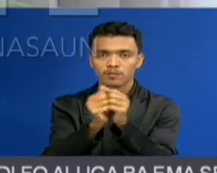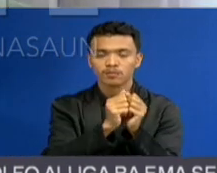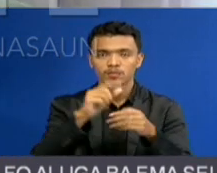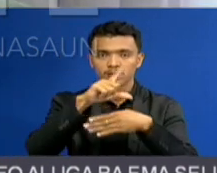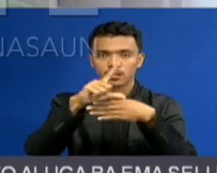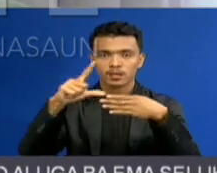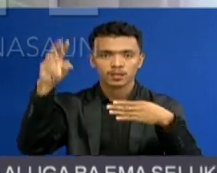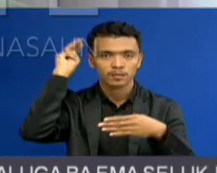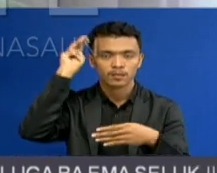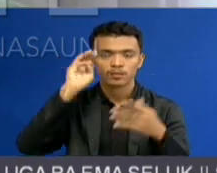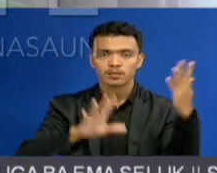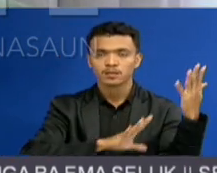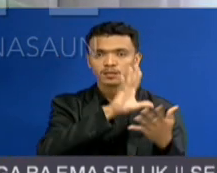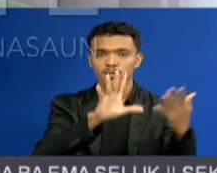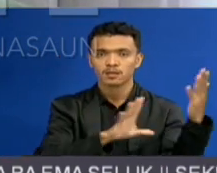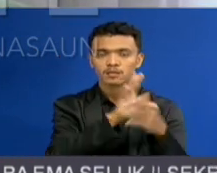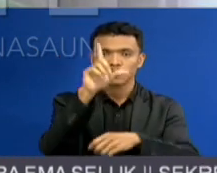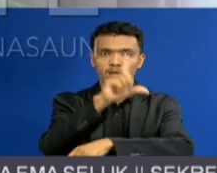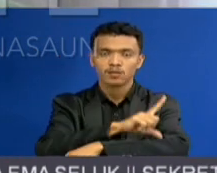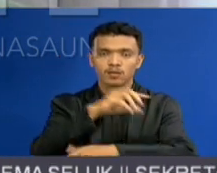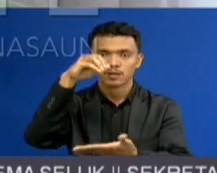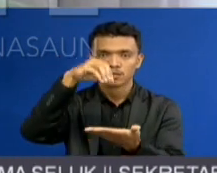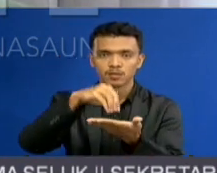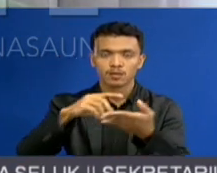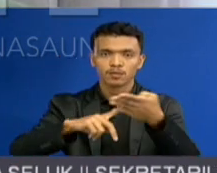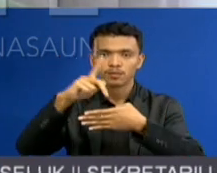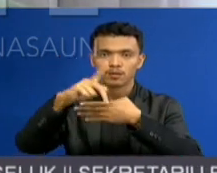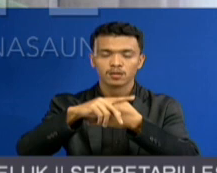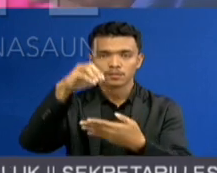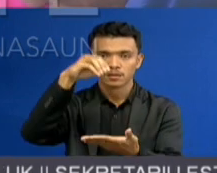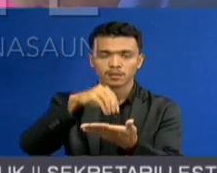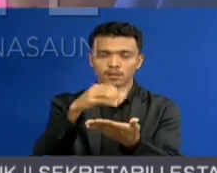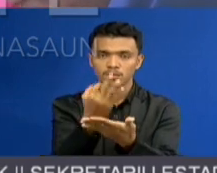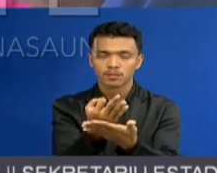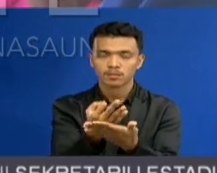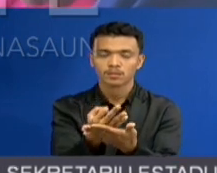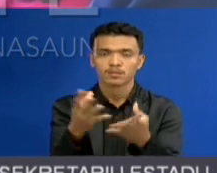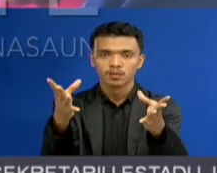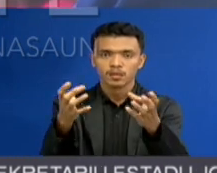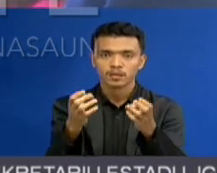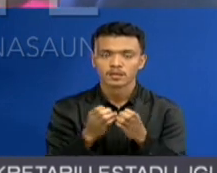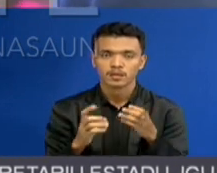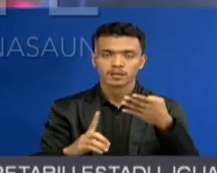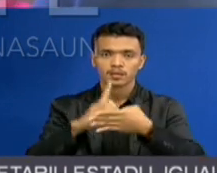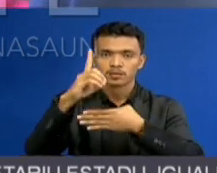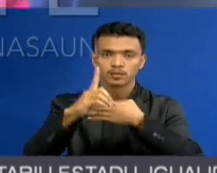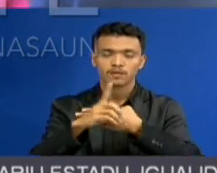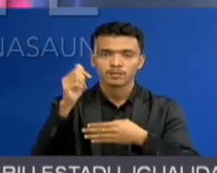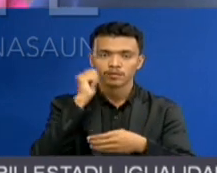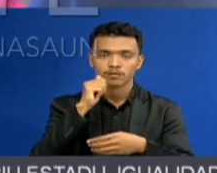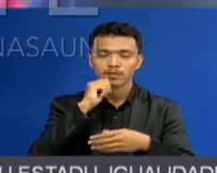ministerial onde celebra Lorong a total programa. Coloca orçamento no comitimento para desenvolvimento feto